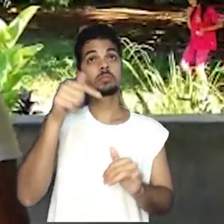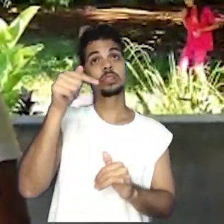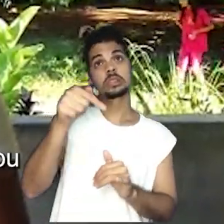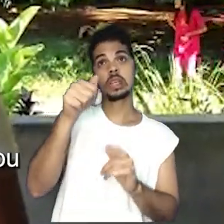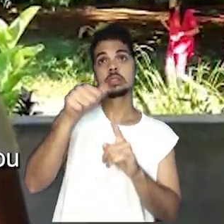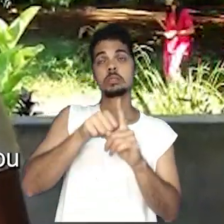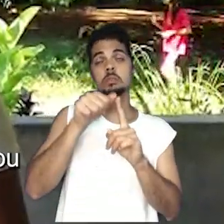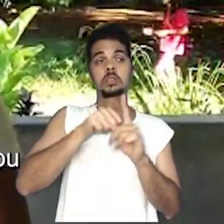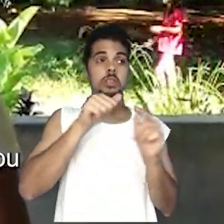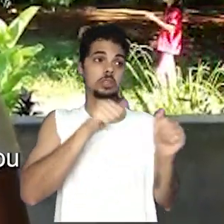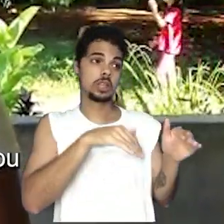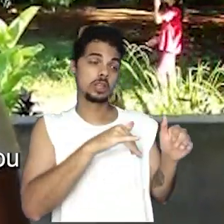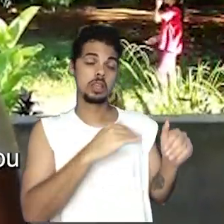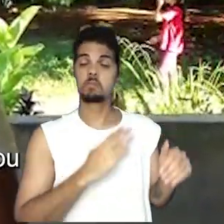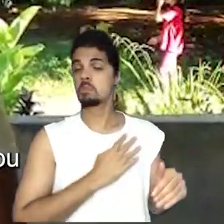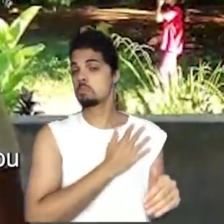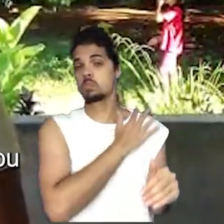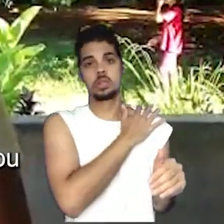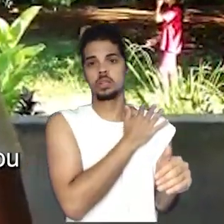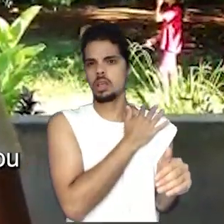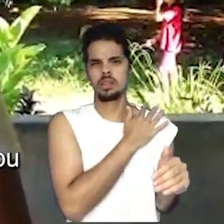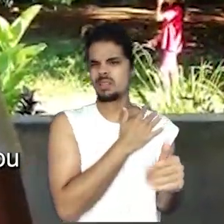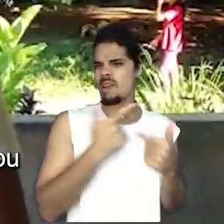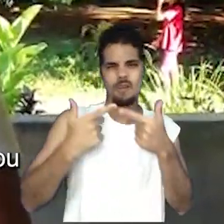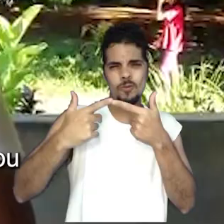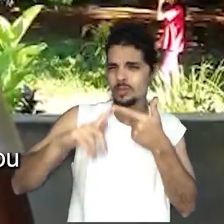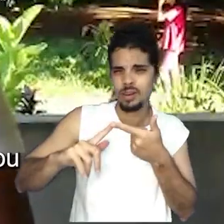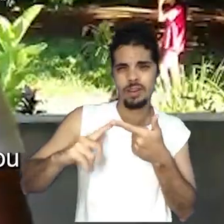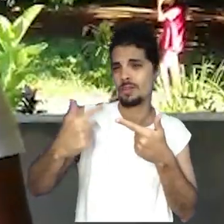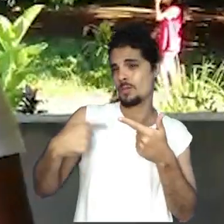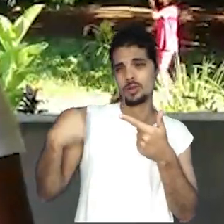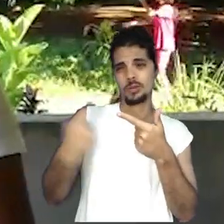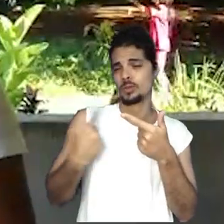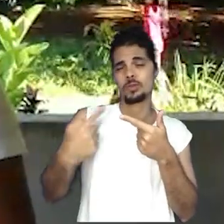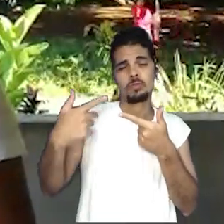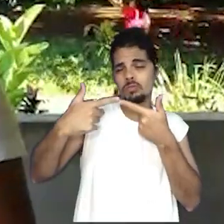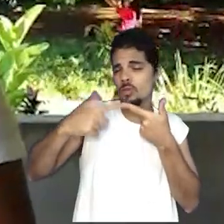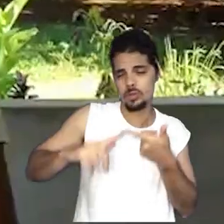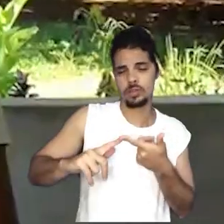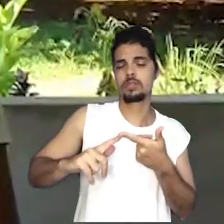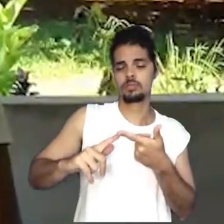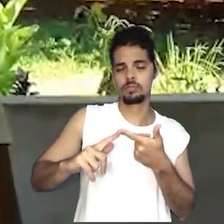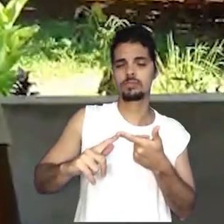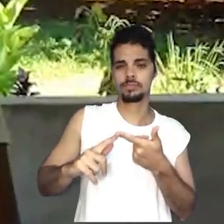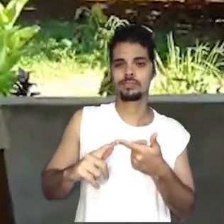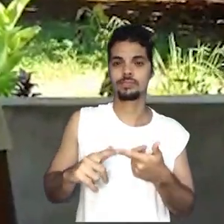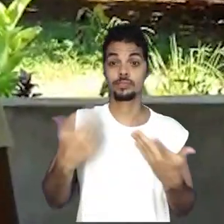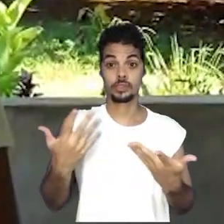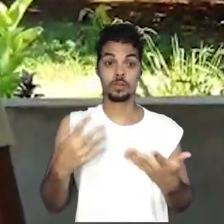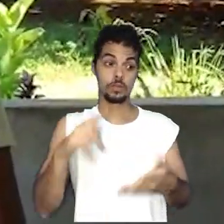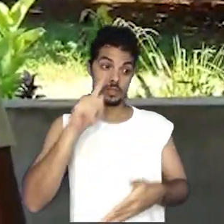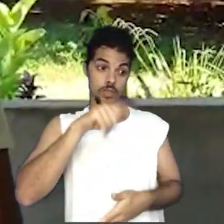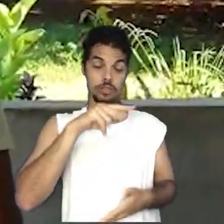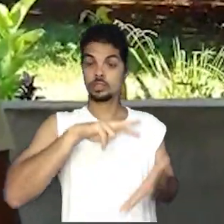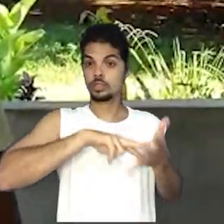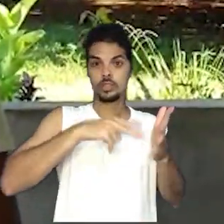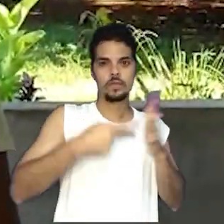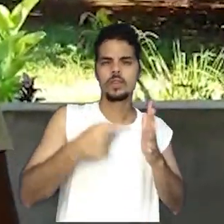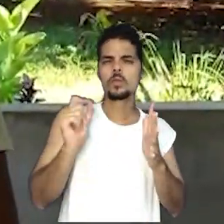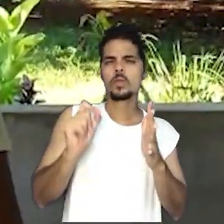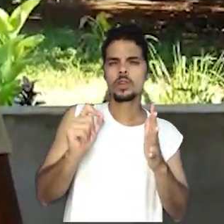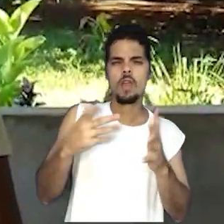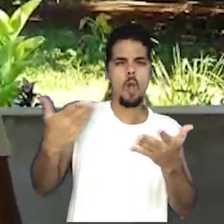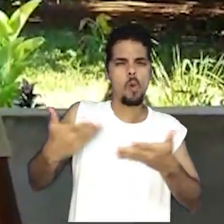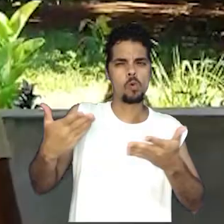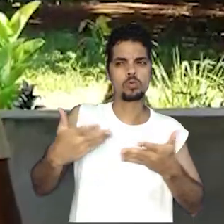dia da independência do Brasil, ou tem que hastear a bandeira, ou tem que ser essa questão militar hoje. Hoje, para nós, a independência é ter